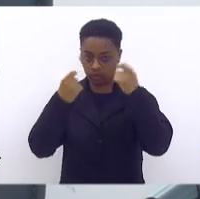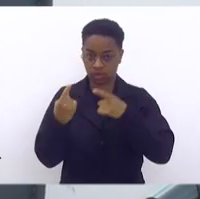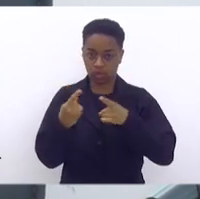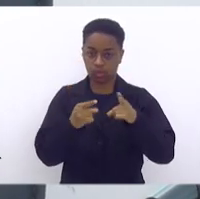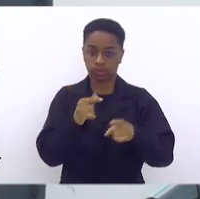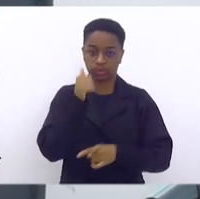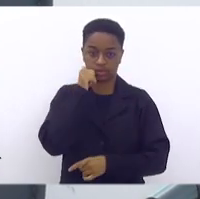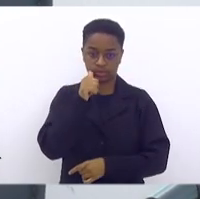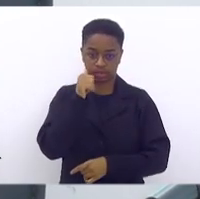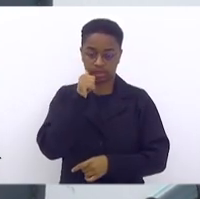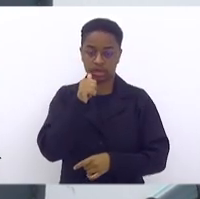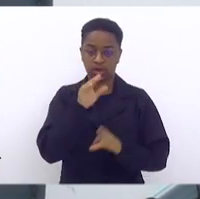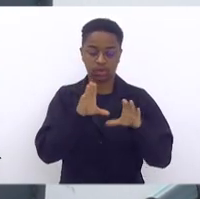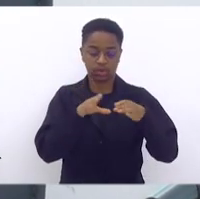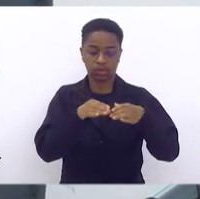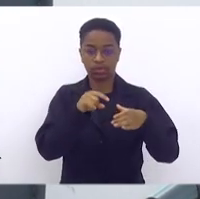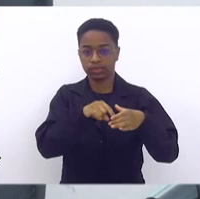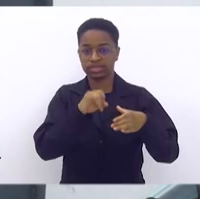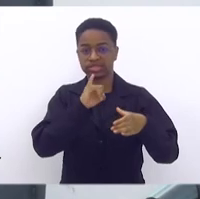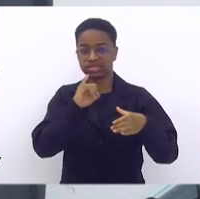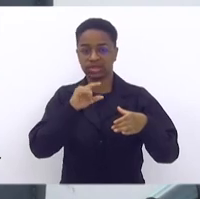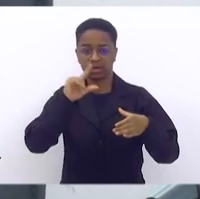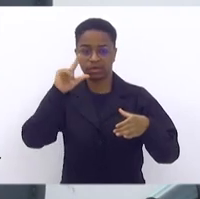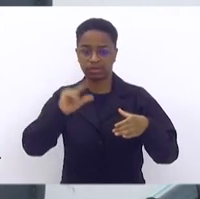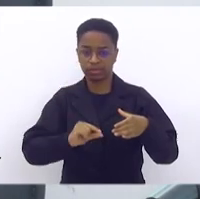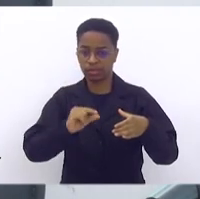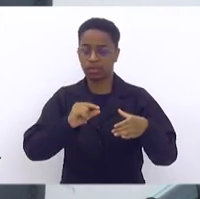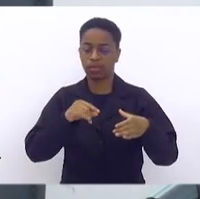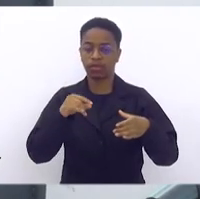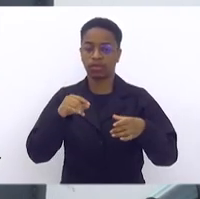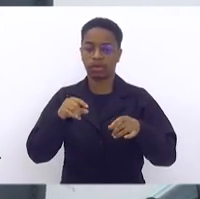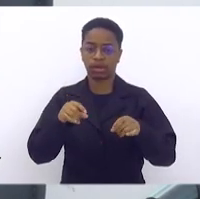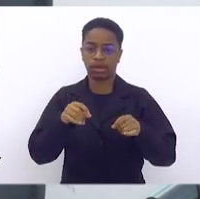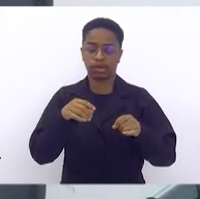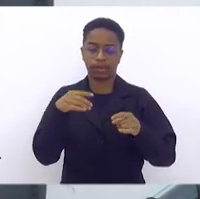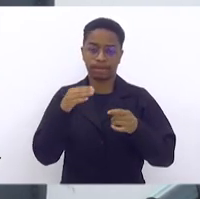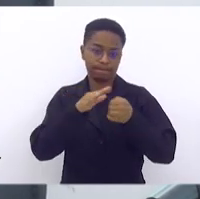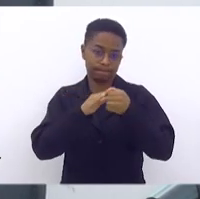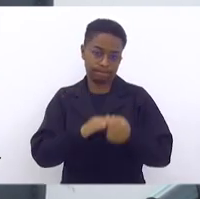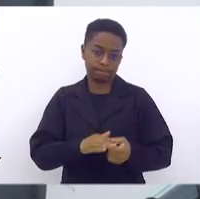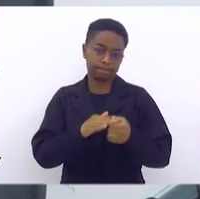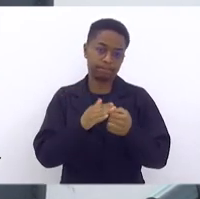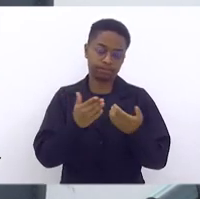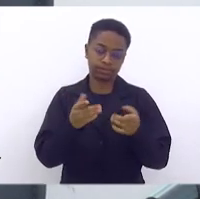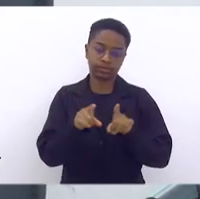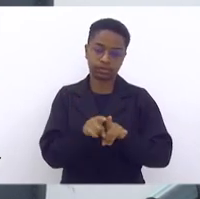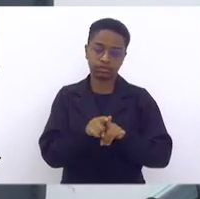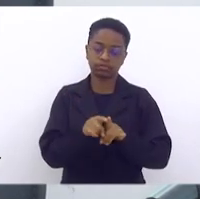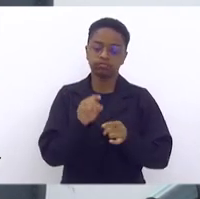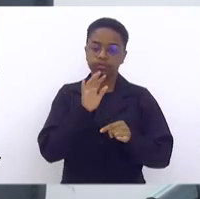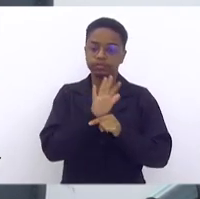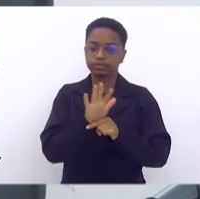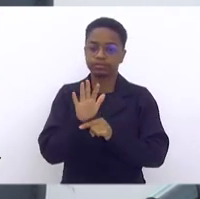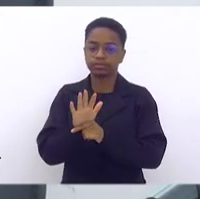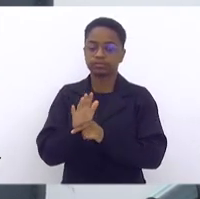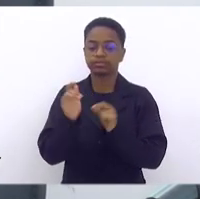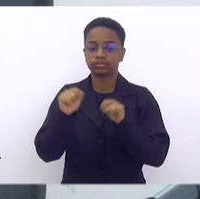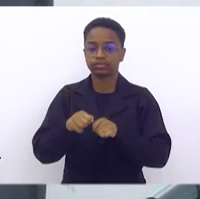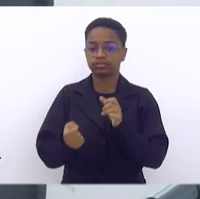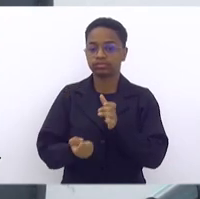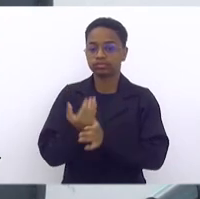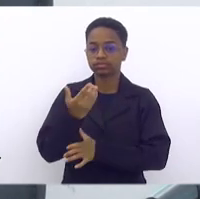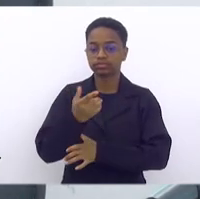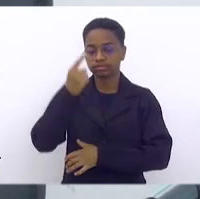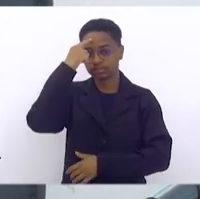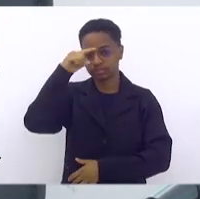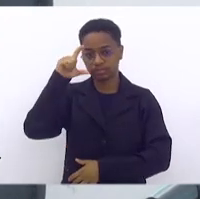mulher dos casos de menor potencial ofensivo, e para isso, sem dúvida nenhuma, serviu a situação de Maria da Penha,